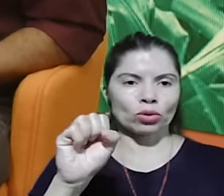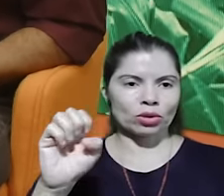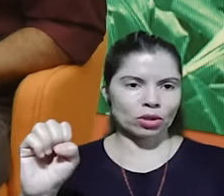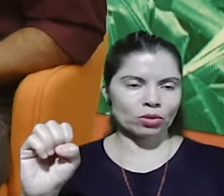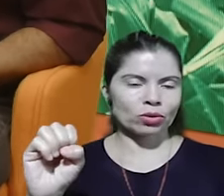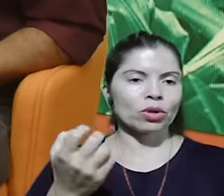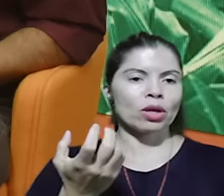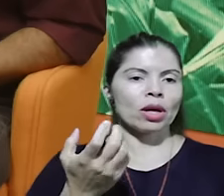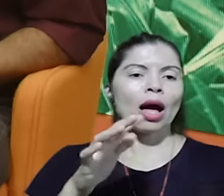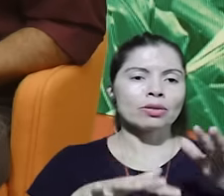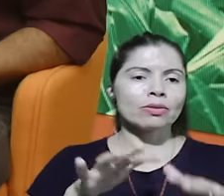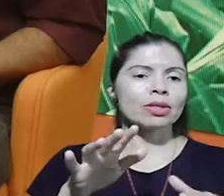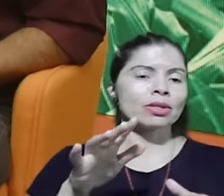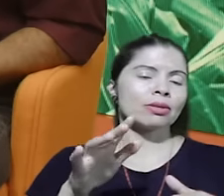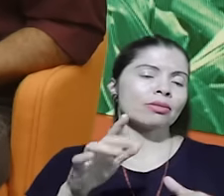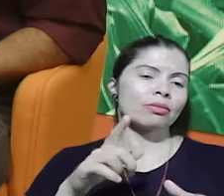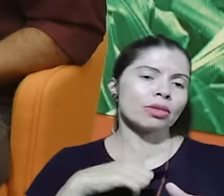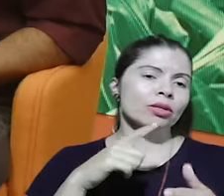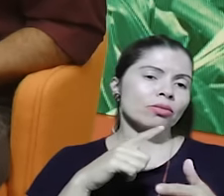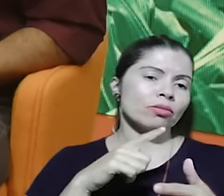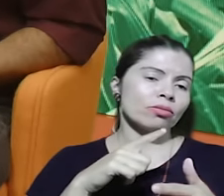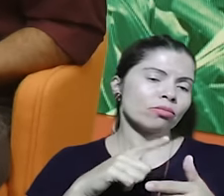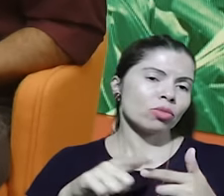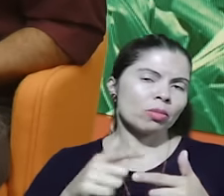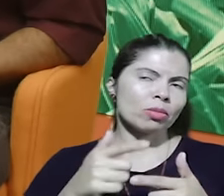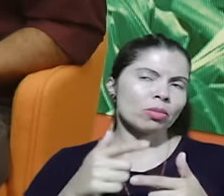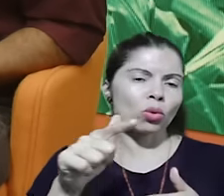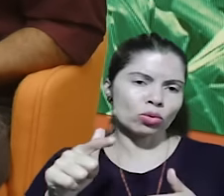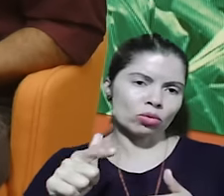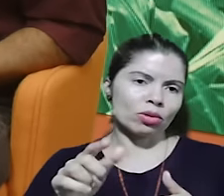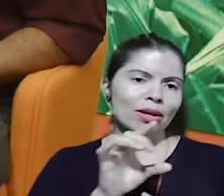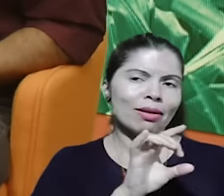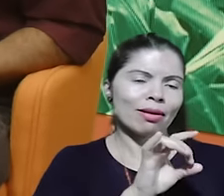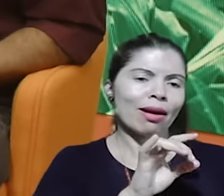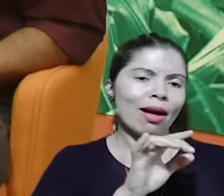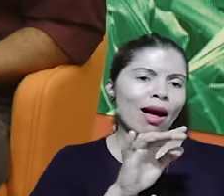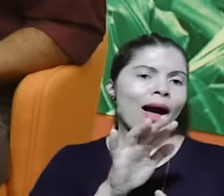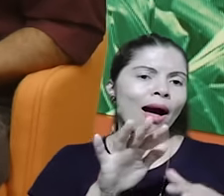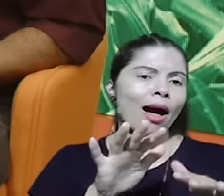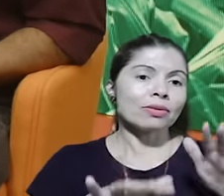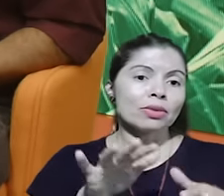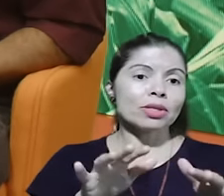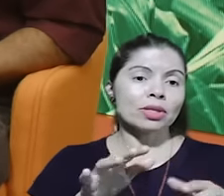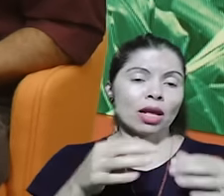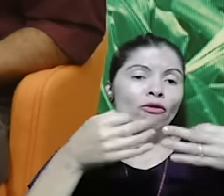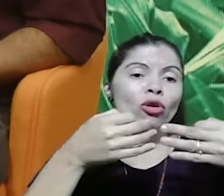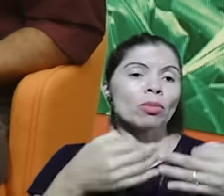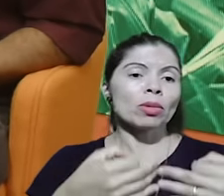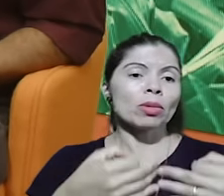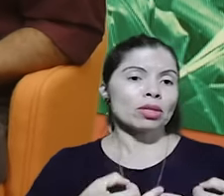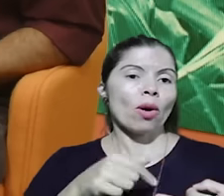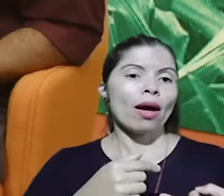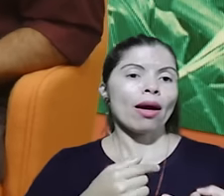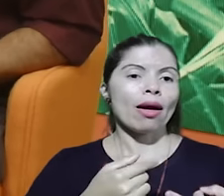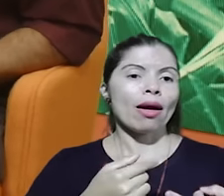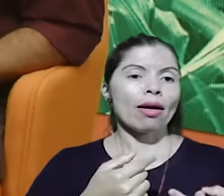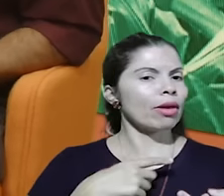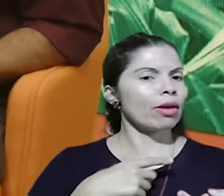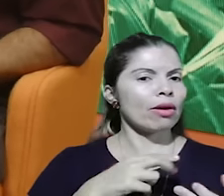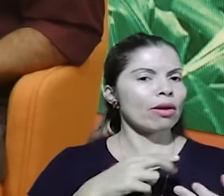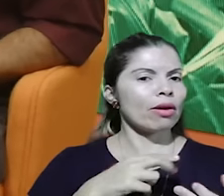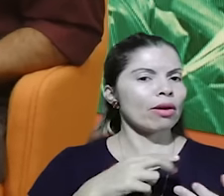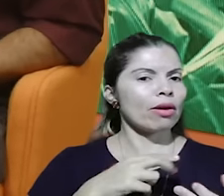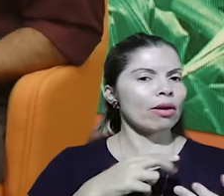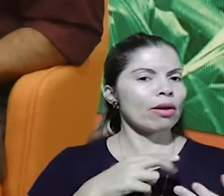caso específico tá porque as possibilidades são idênticas né A formalização mas tem que analisar aí qual o seu objetivo